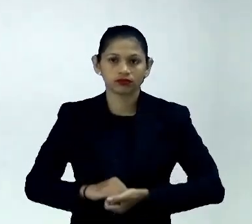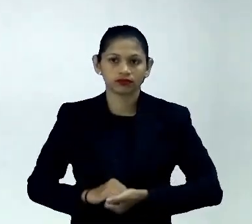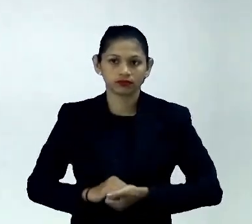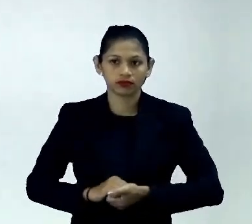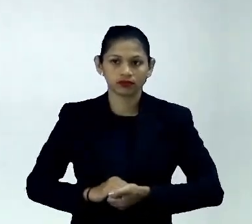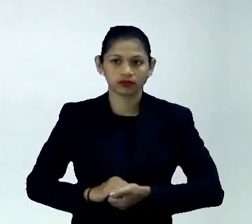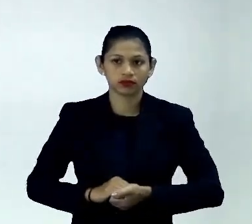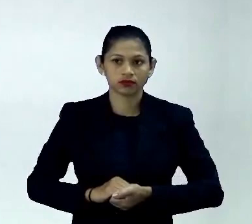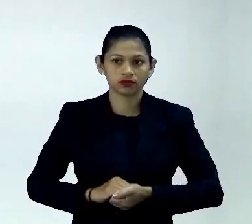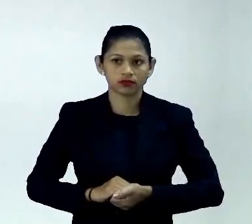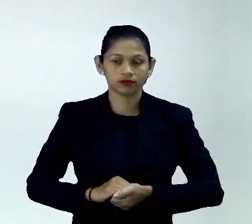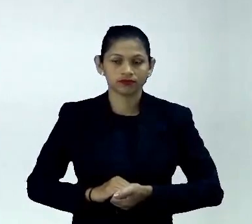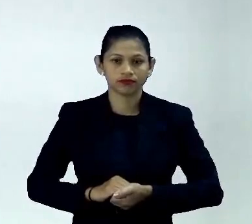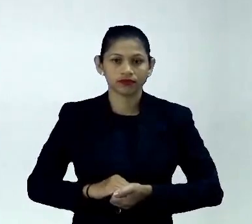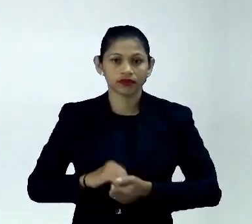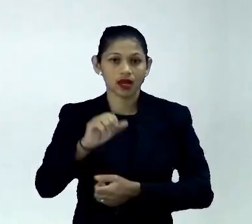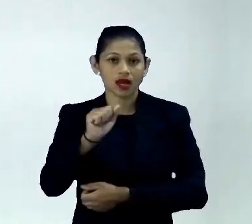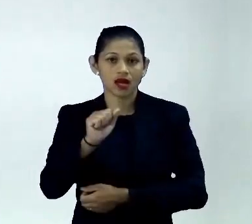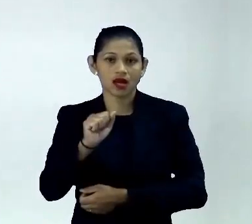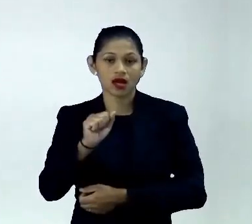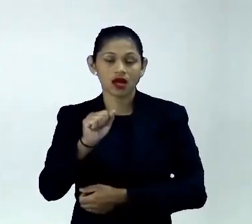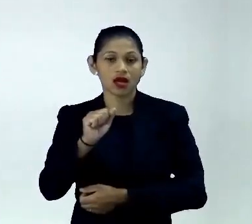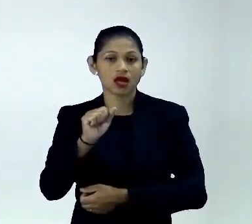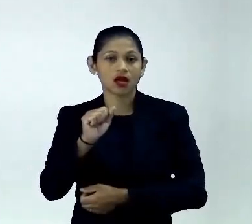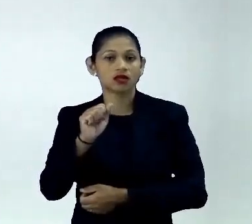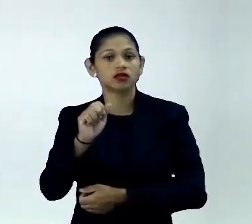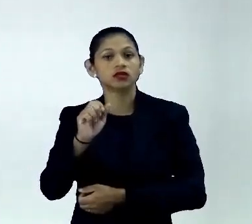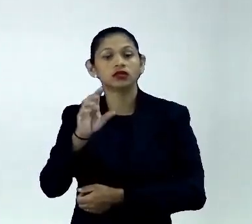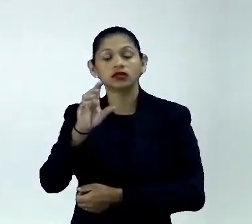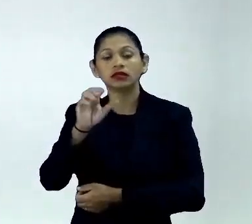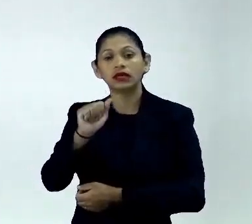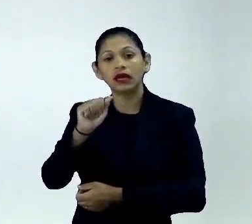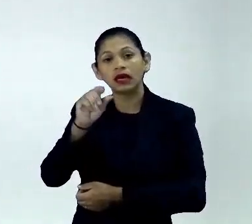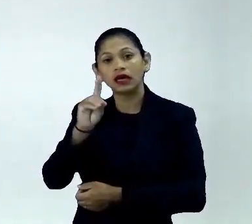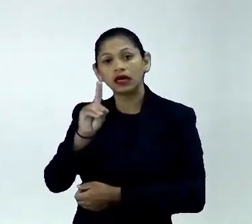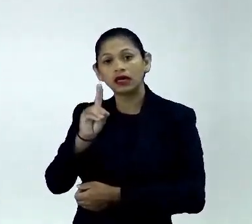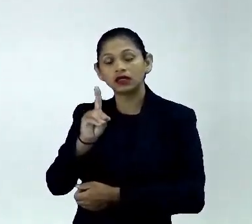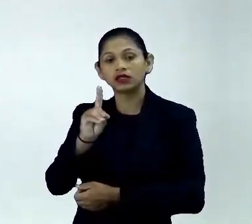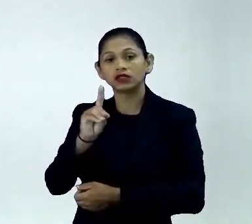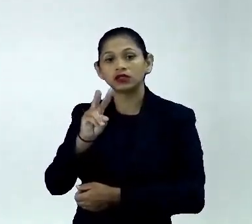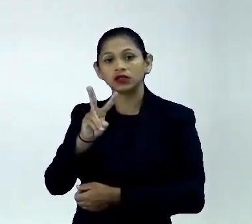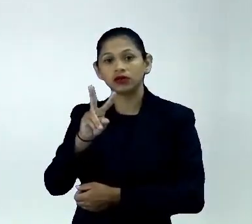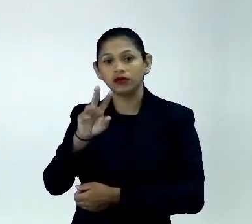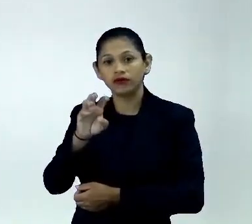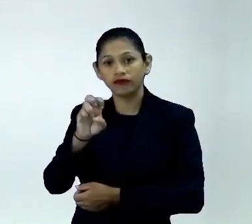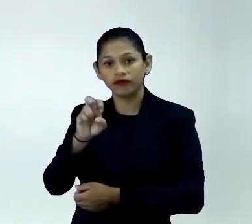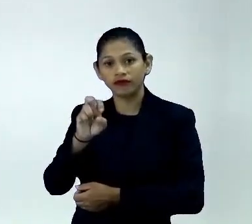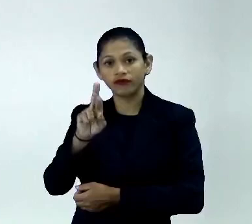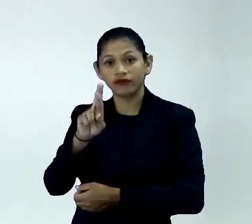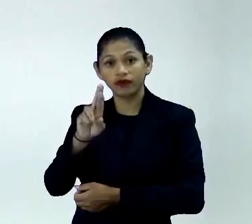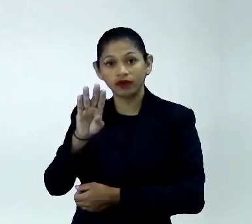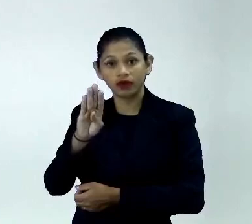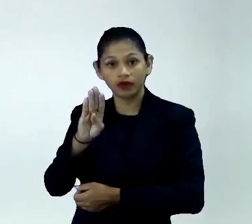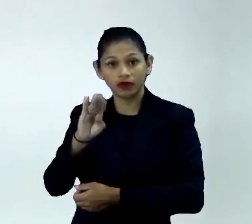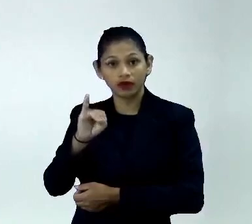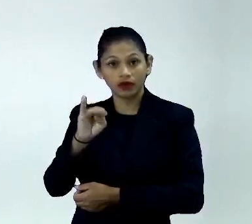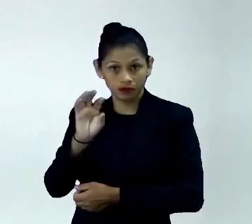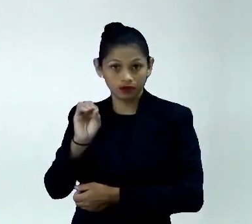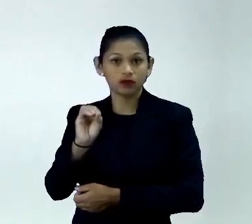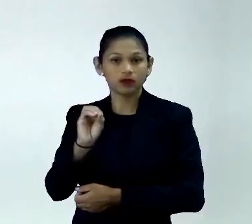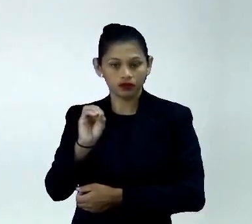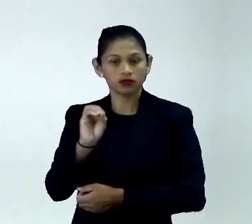falo meio, é um advérbio de lugar, é uma palavra que dá a ideia de um lugar. Lá no meio, lá em cima, lá embaixo, são palavras que